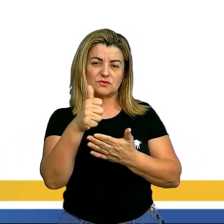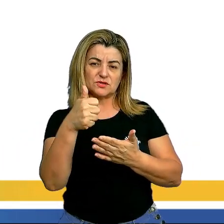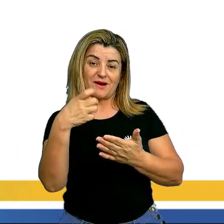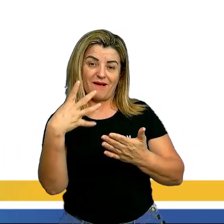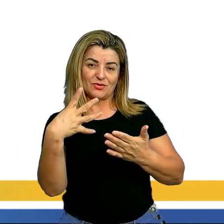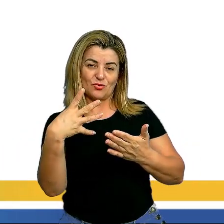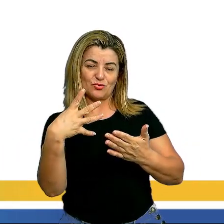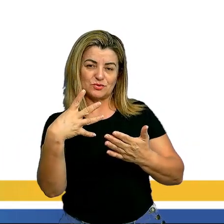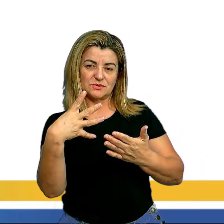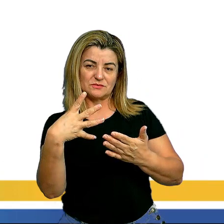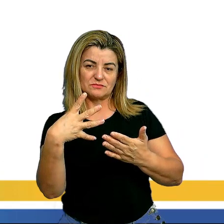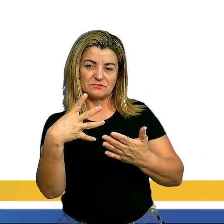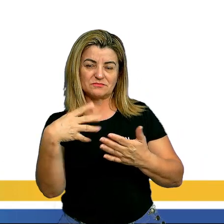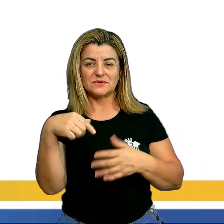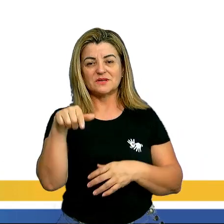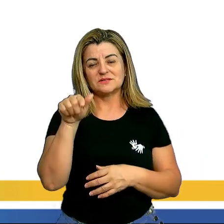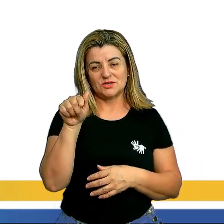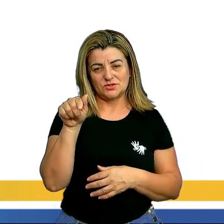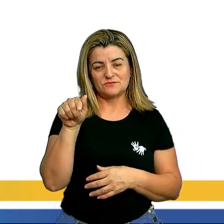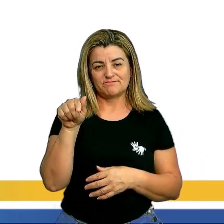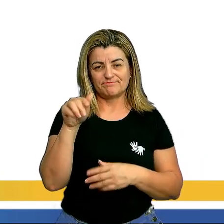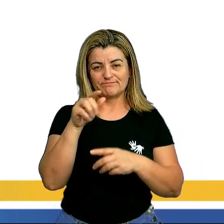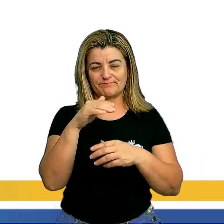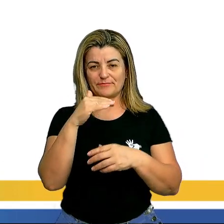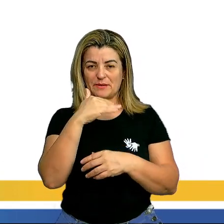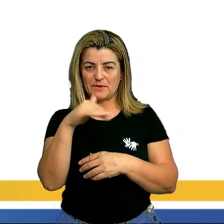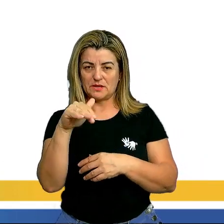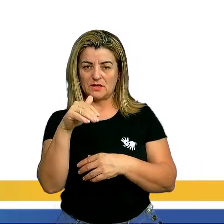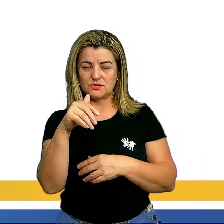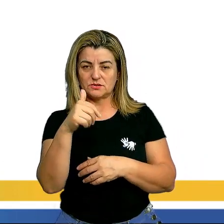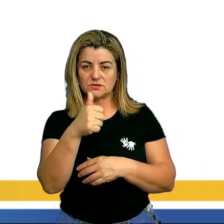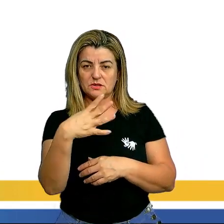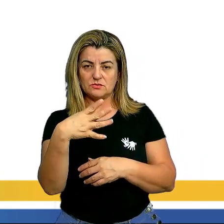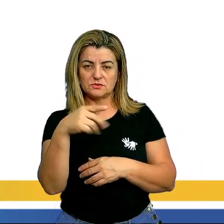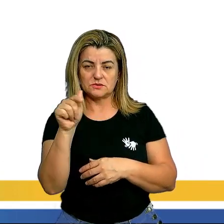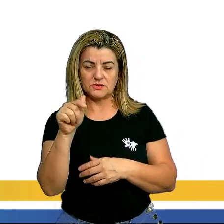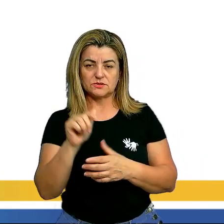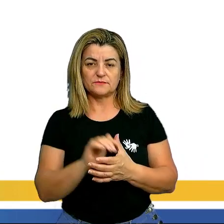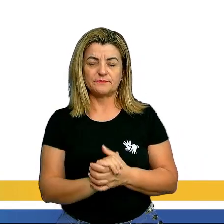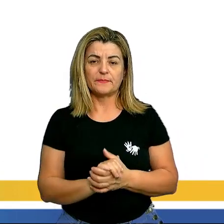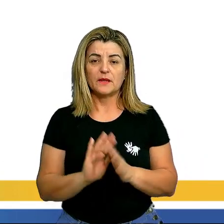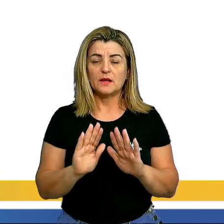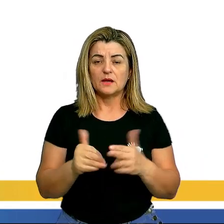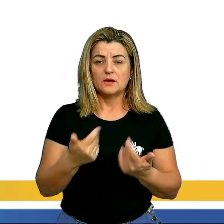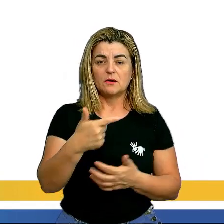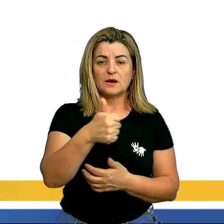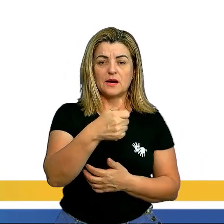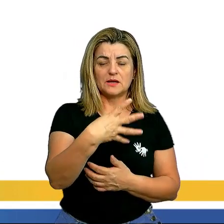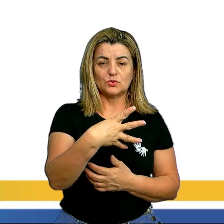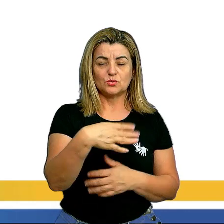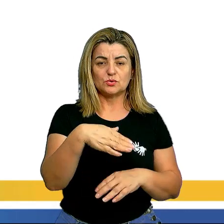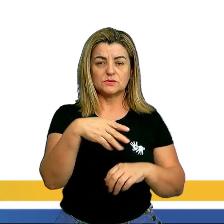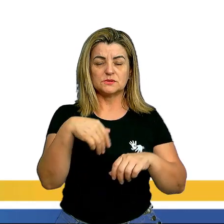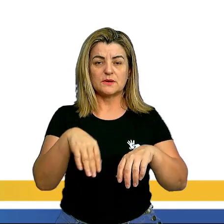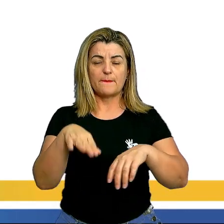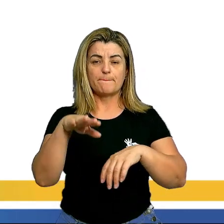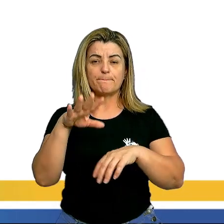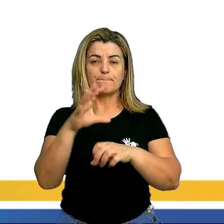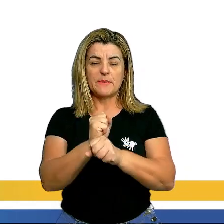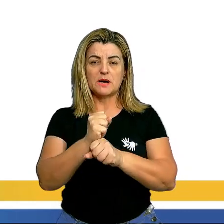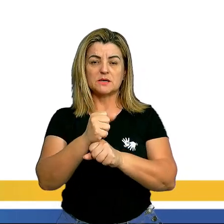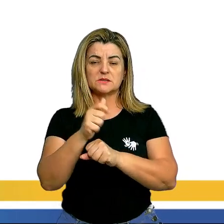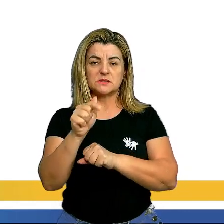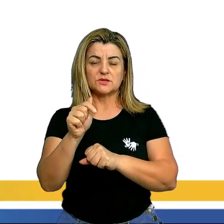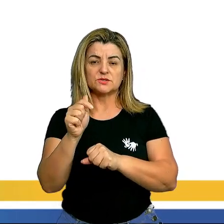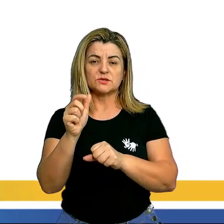de 14 é 7. Então, 14 mais 7 vai dar 21. Só que esse 21, pessoal, é ímpar e